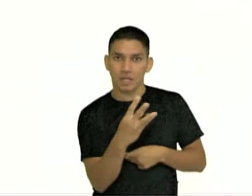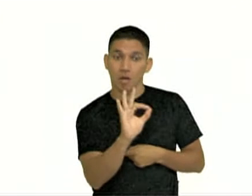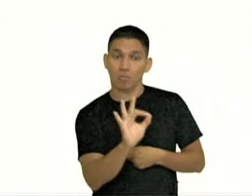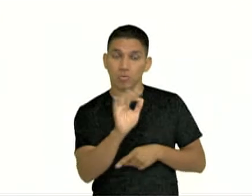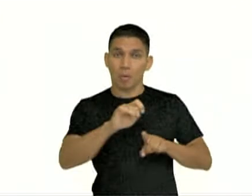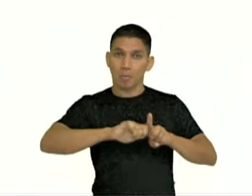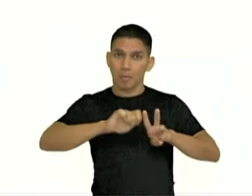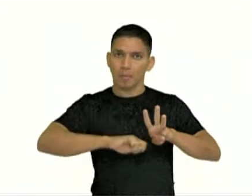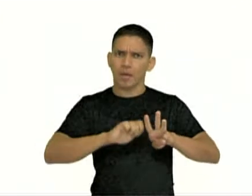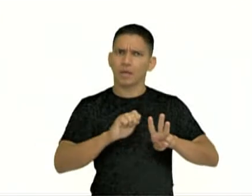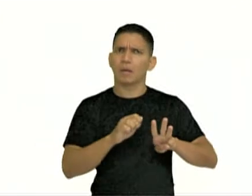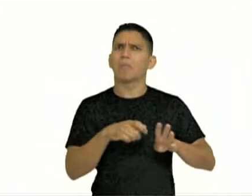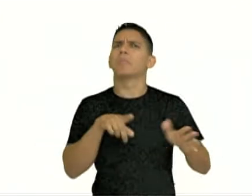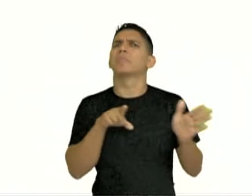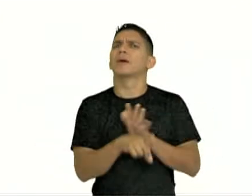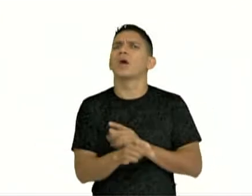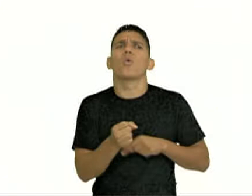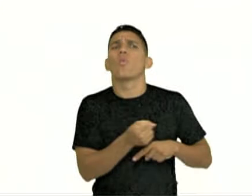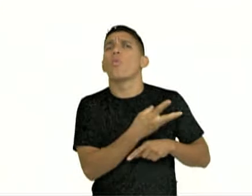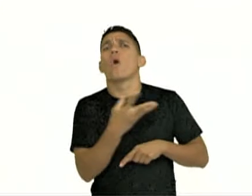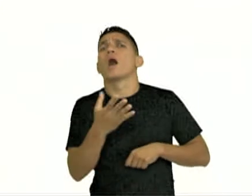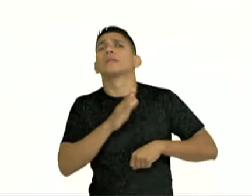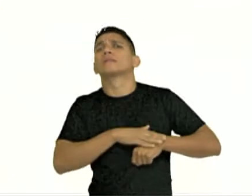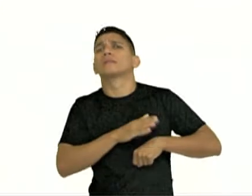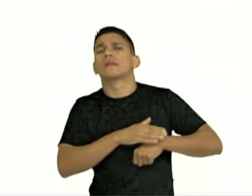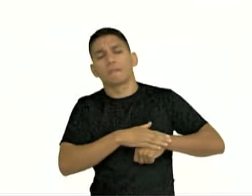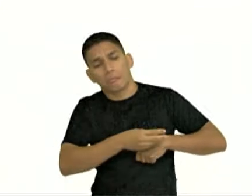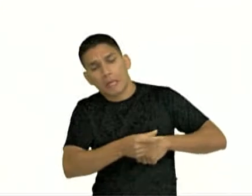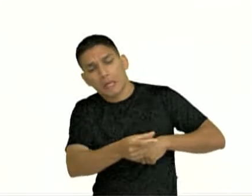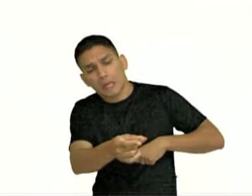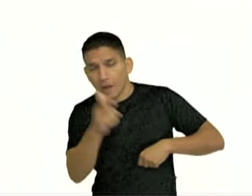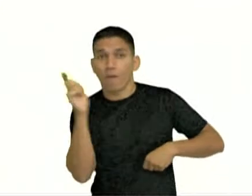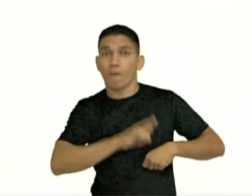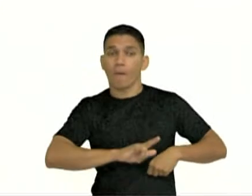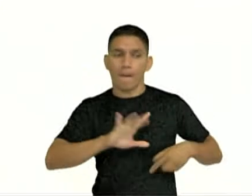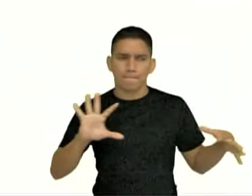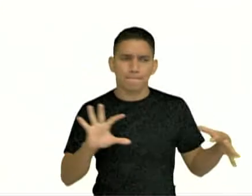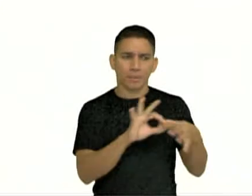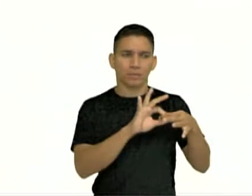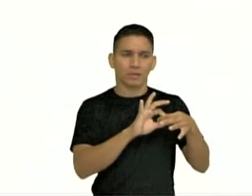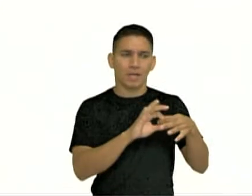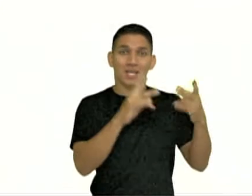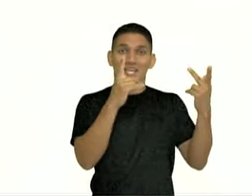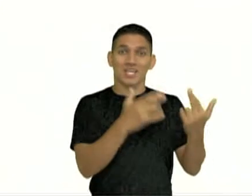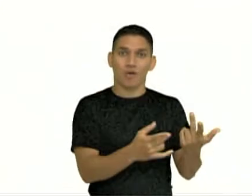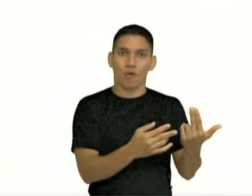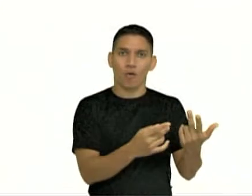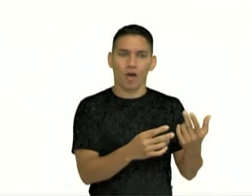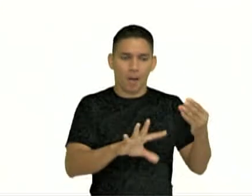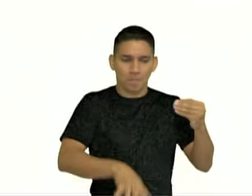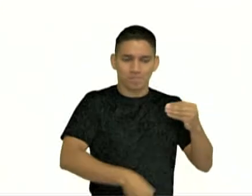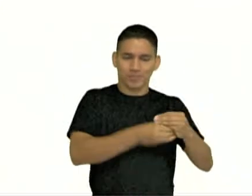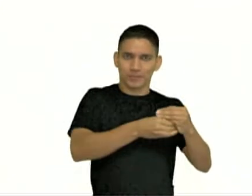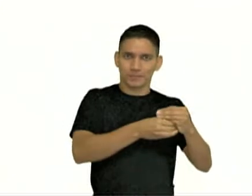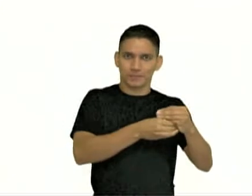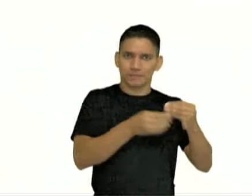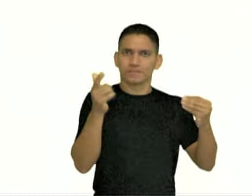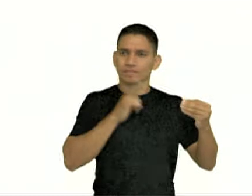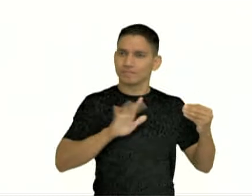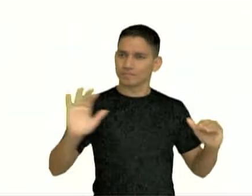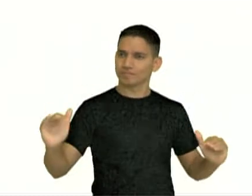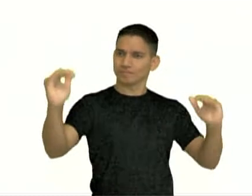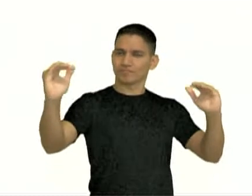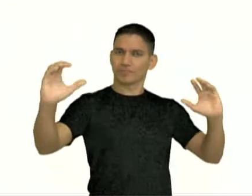de quanto tempo ela vai conseguir atingir esta diferença de valor aqui? Ou